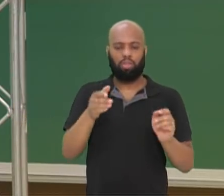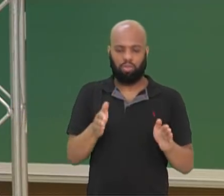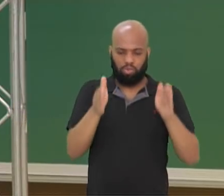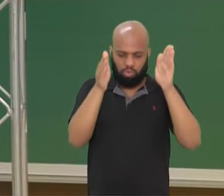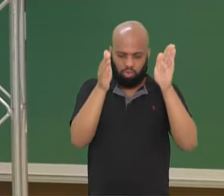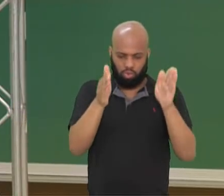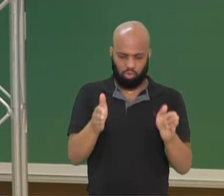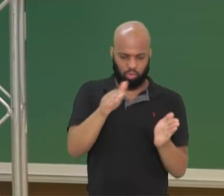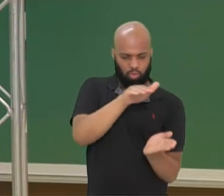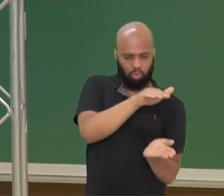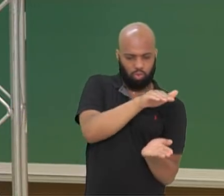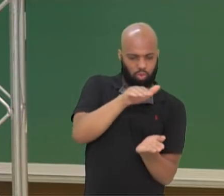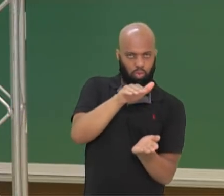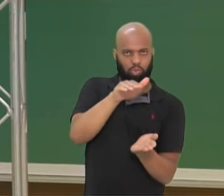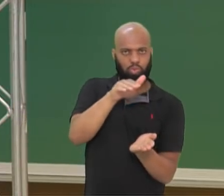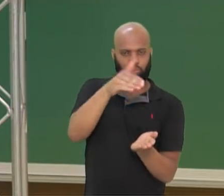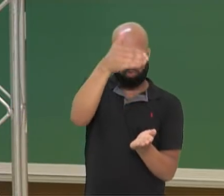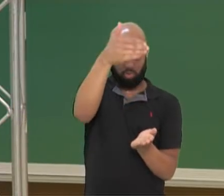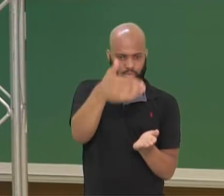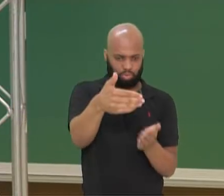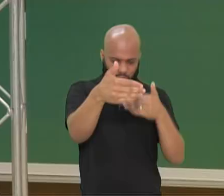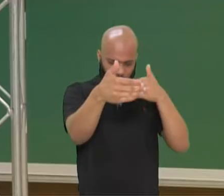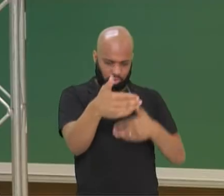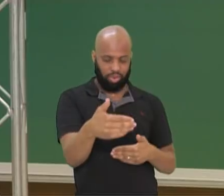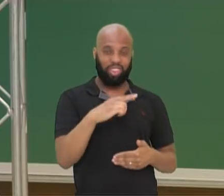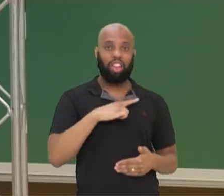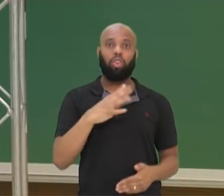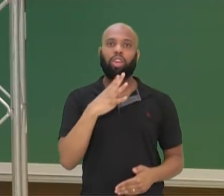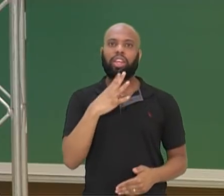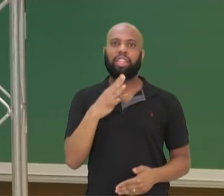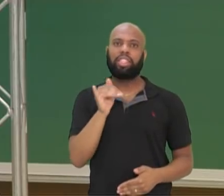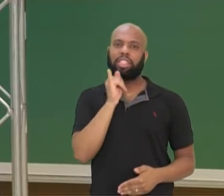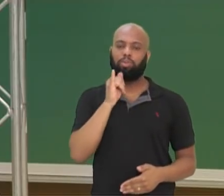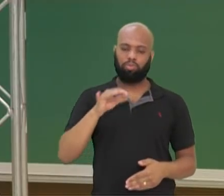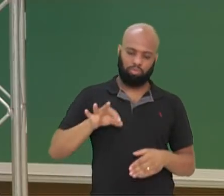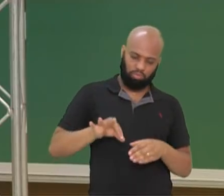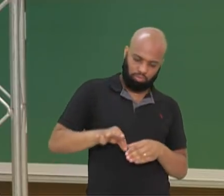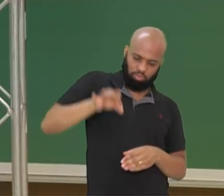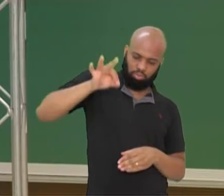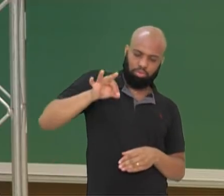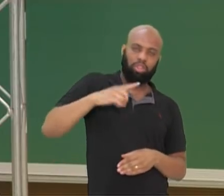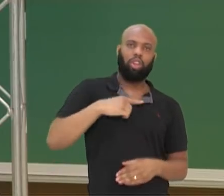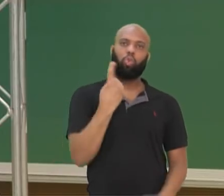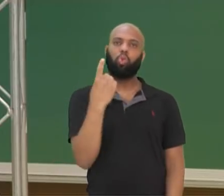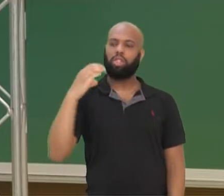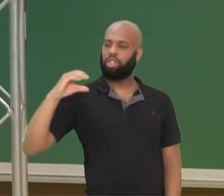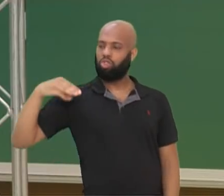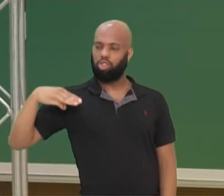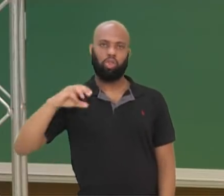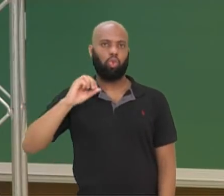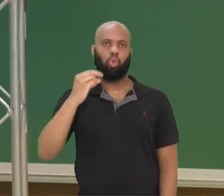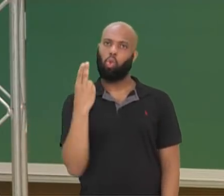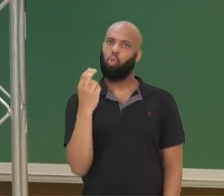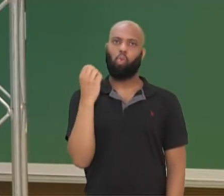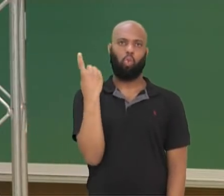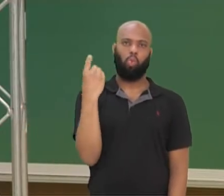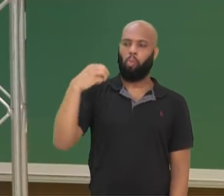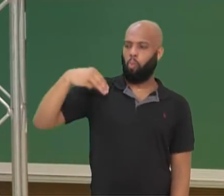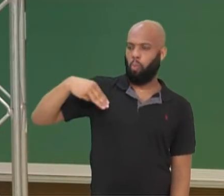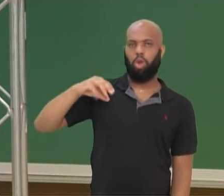pega um cubo de medida conhecida, tipo um cubo com 1 centímetro de aresta, um cubo com 1 metro de aresta, um cubo com 1 quilômetro de